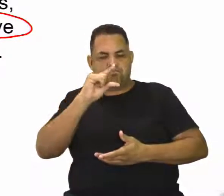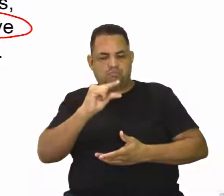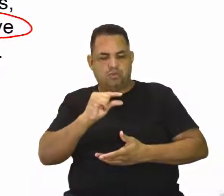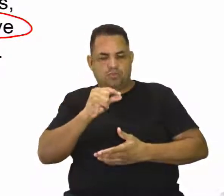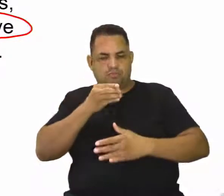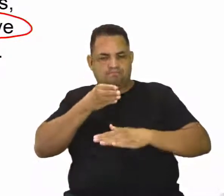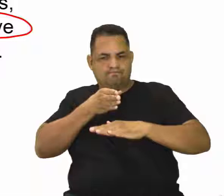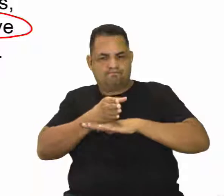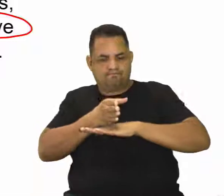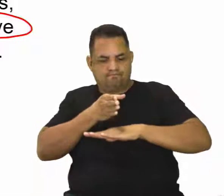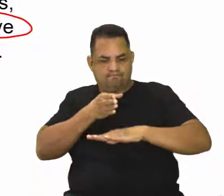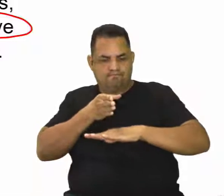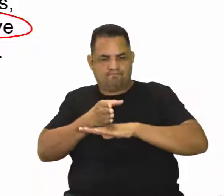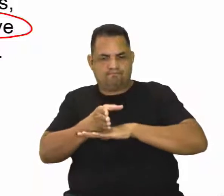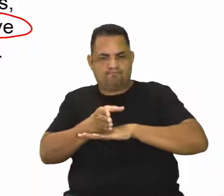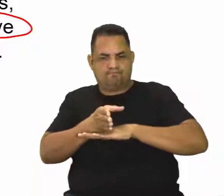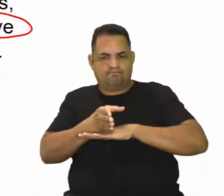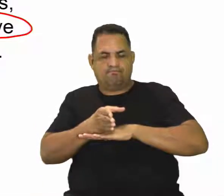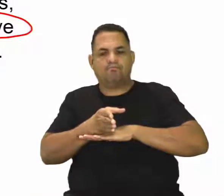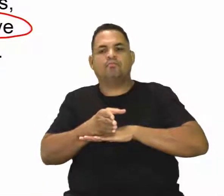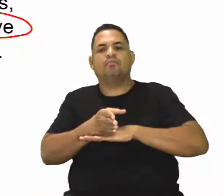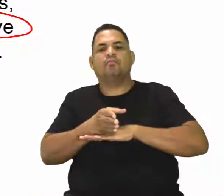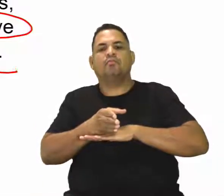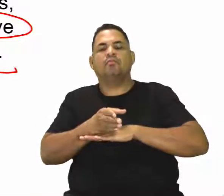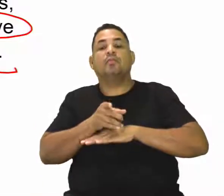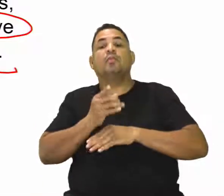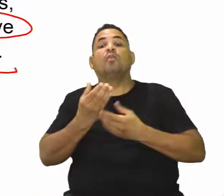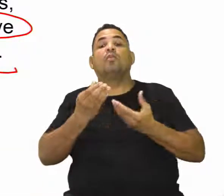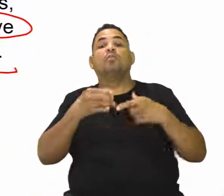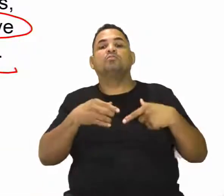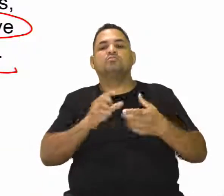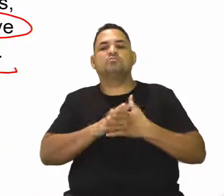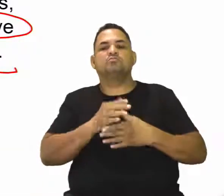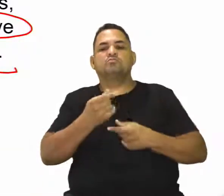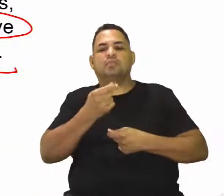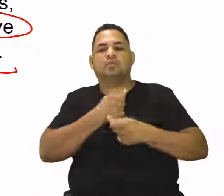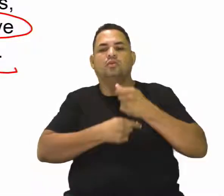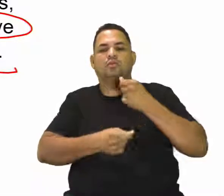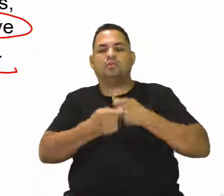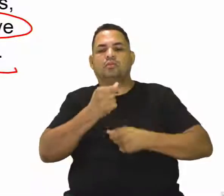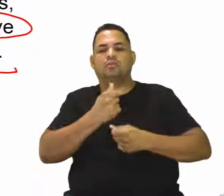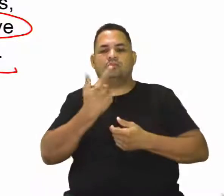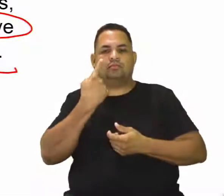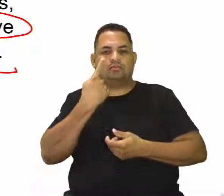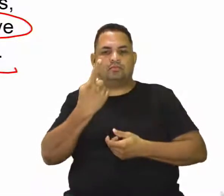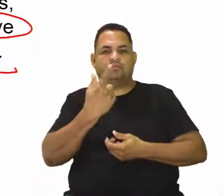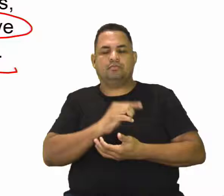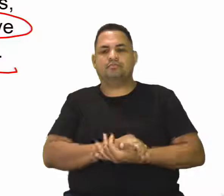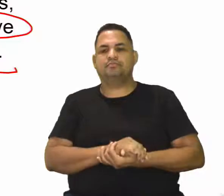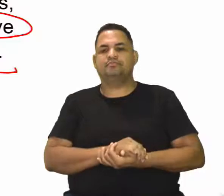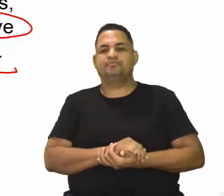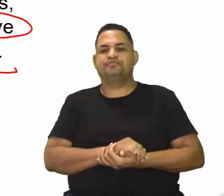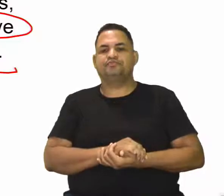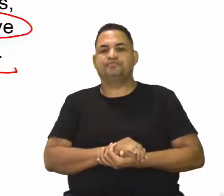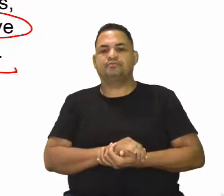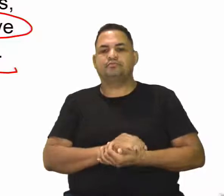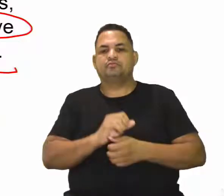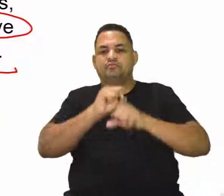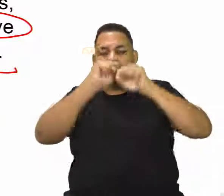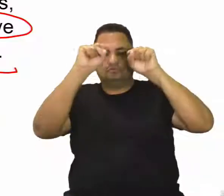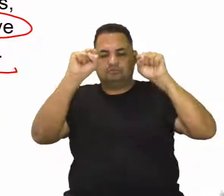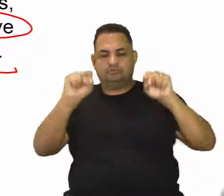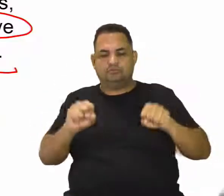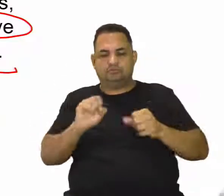uma mínima intervenção, aonde? Na economia. Olha aí, é um